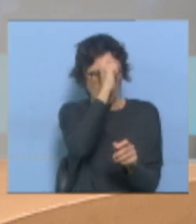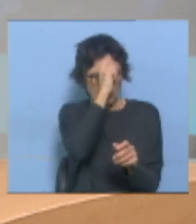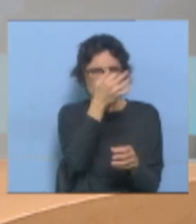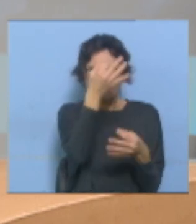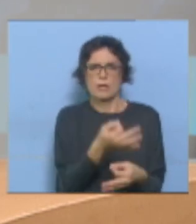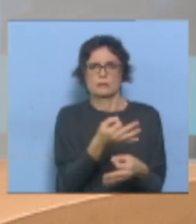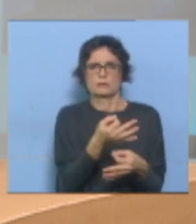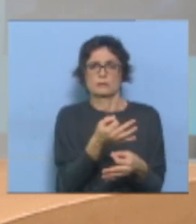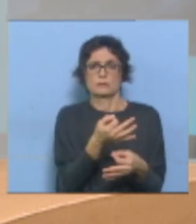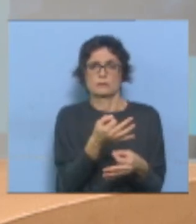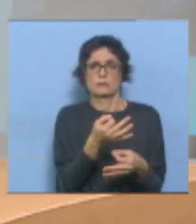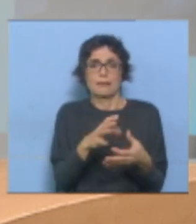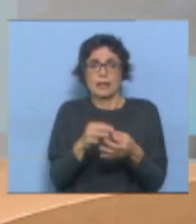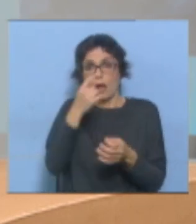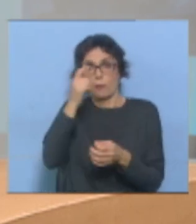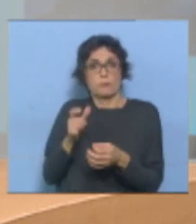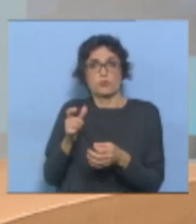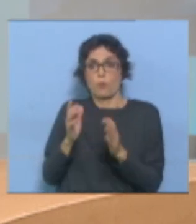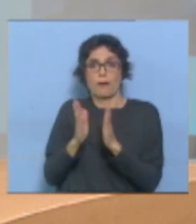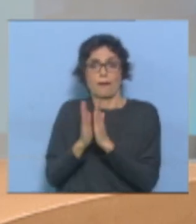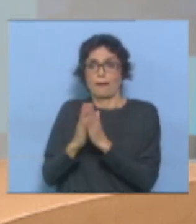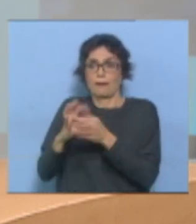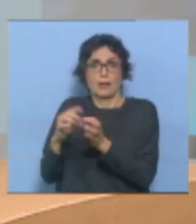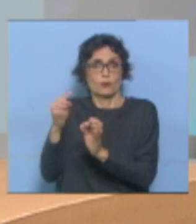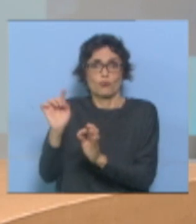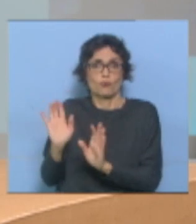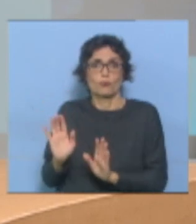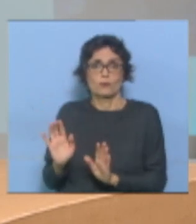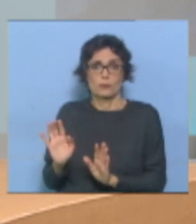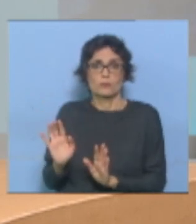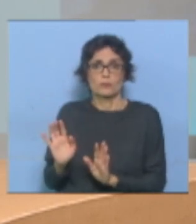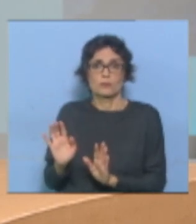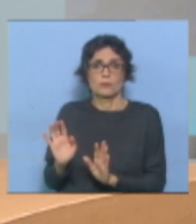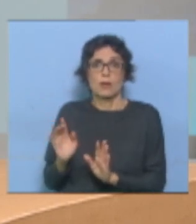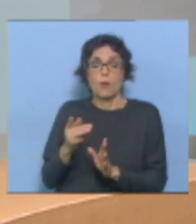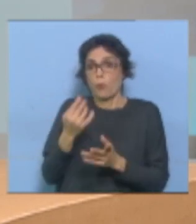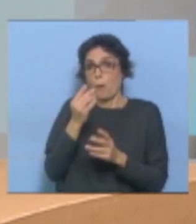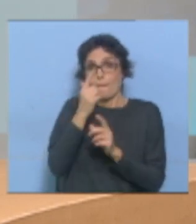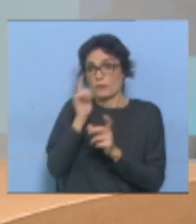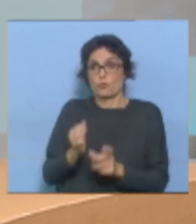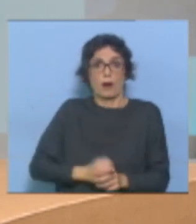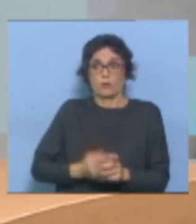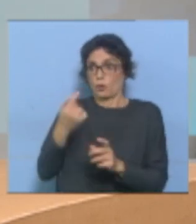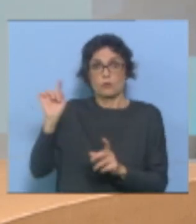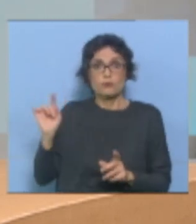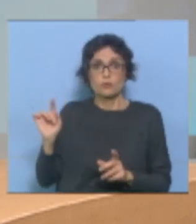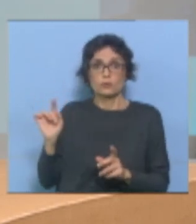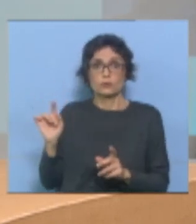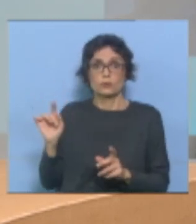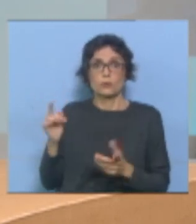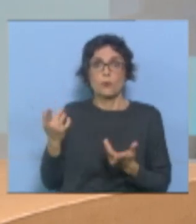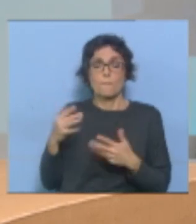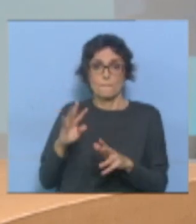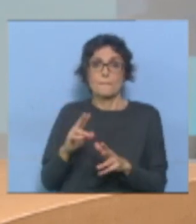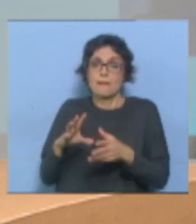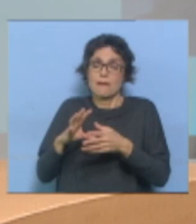professam qualquer confissão religiosa, ou que, não sendo católicos, são nossos irmãos